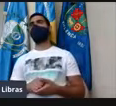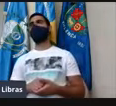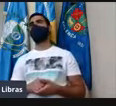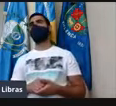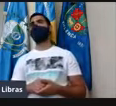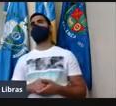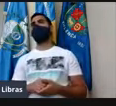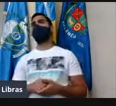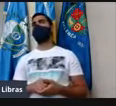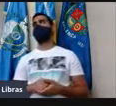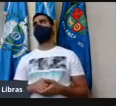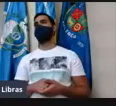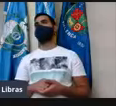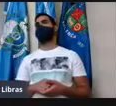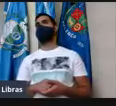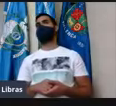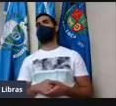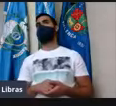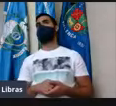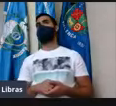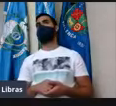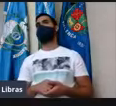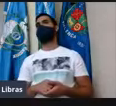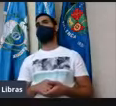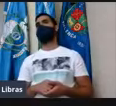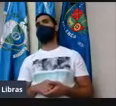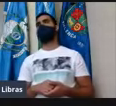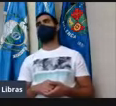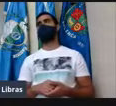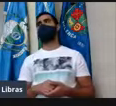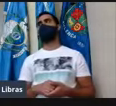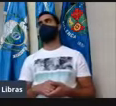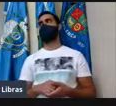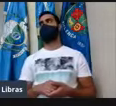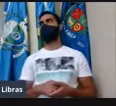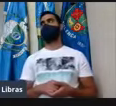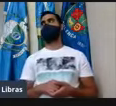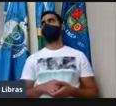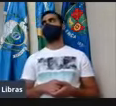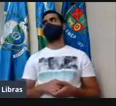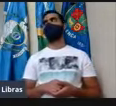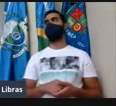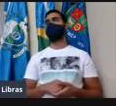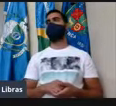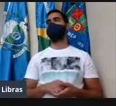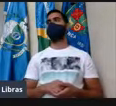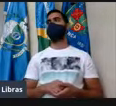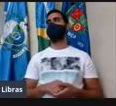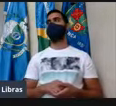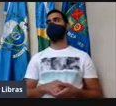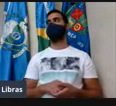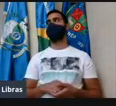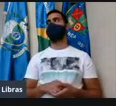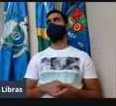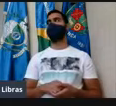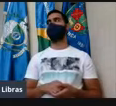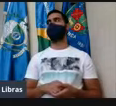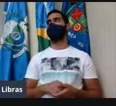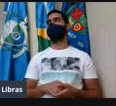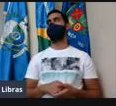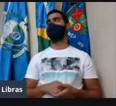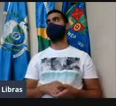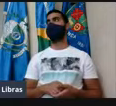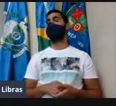como só em consideração, vereador, eu gostaria que constasse em ata, por favor, tá, presidente Rafael, né, porque